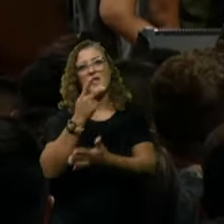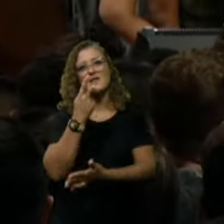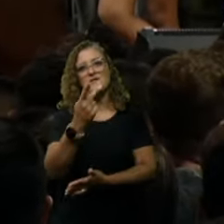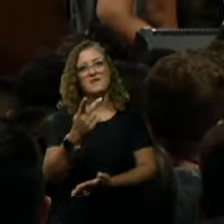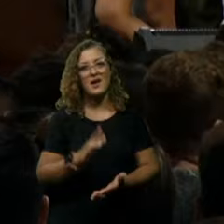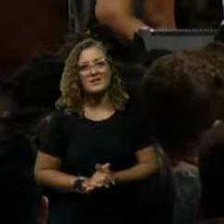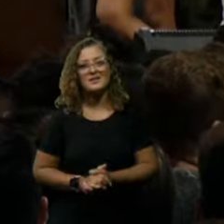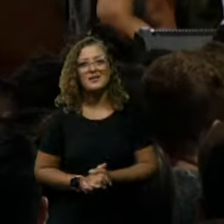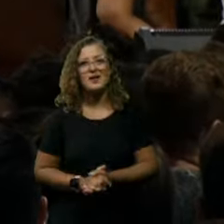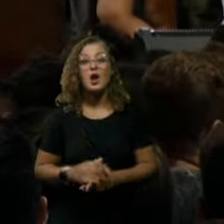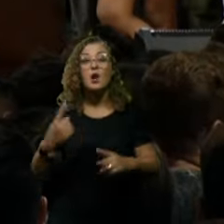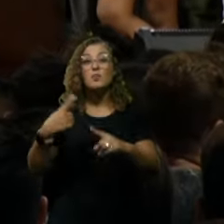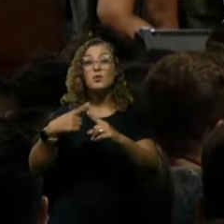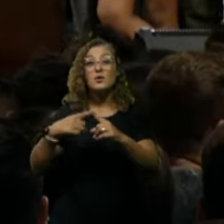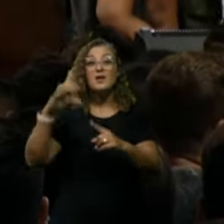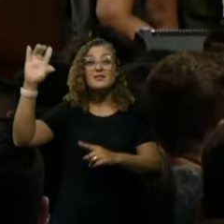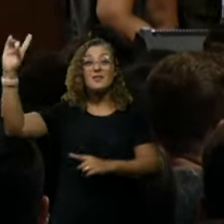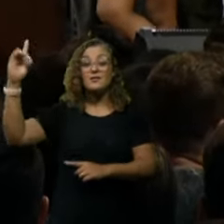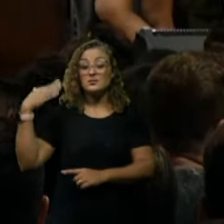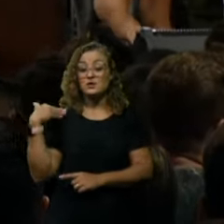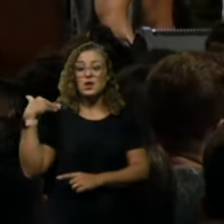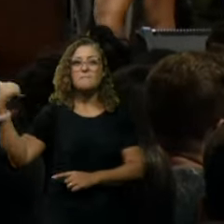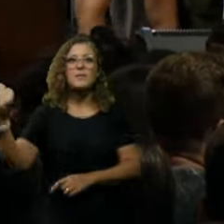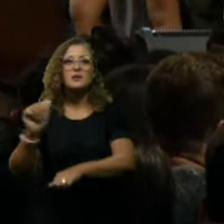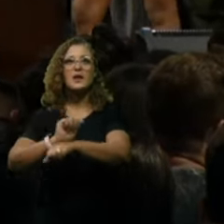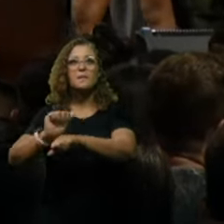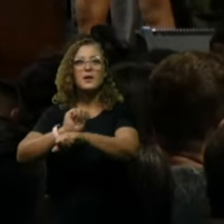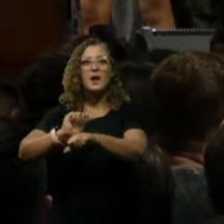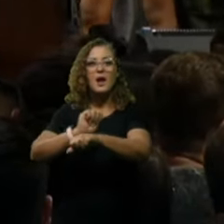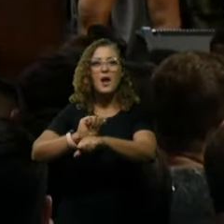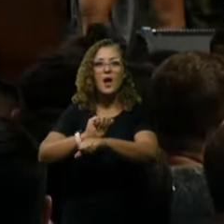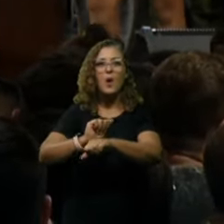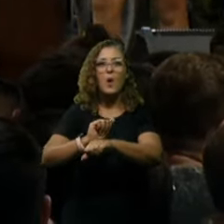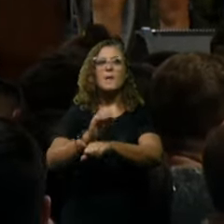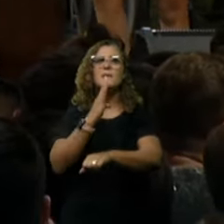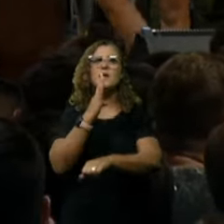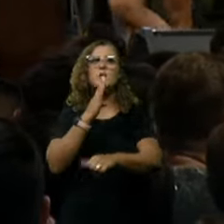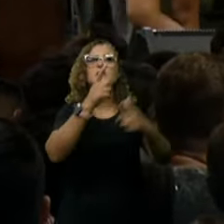chamando Abraão para conhecer Canaã está chamando abram para conhecer ele